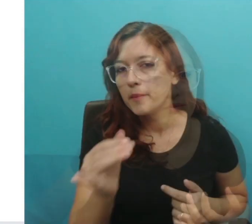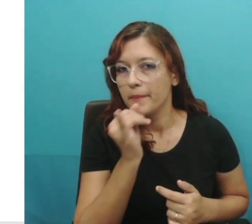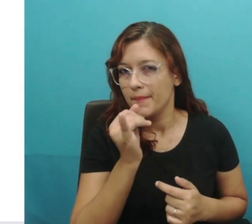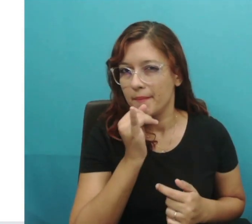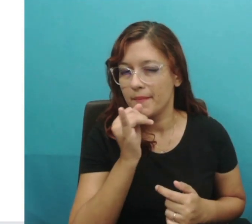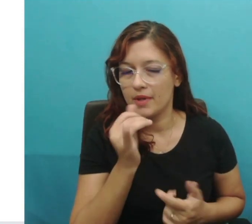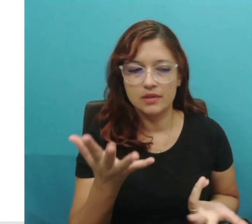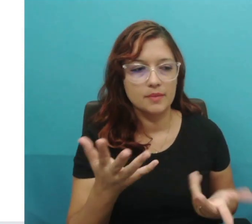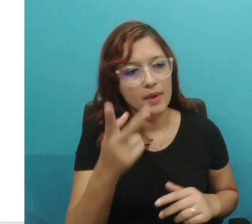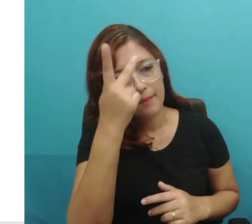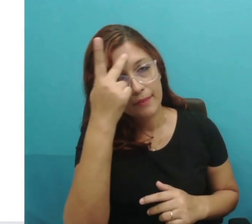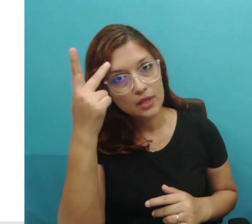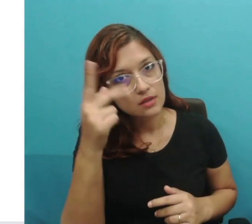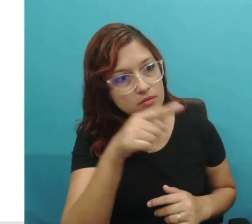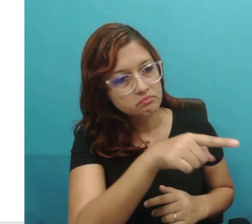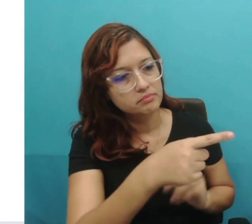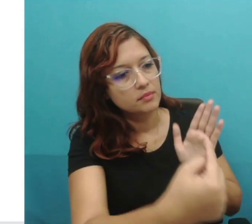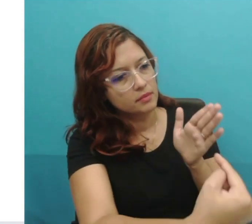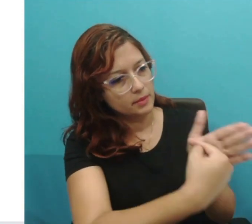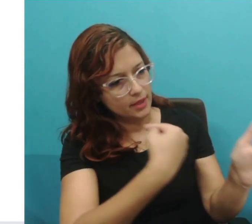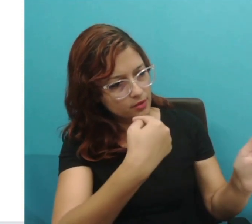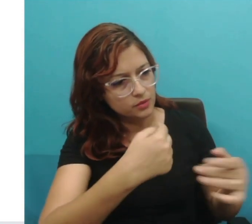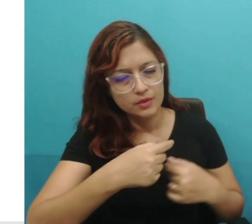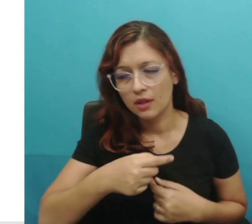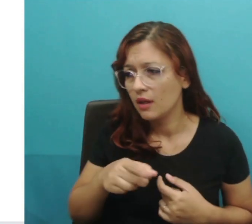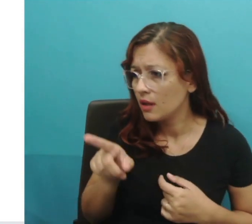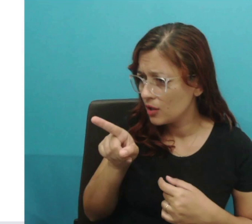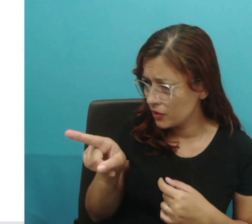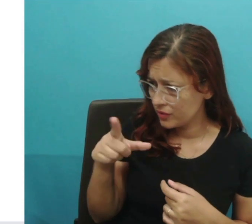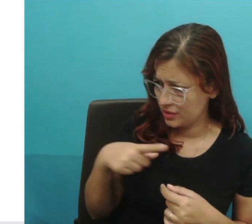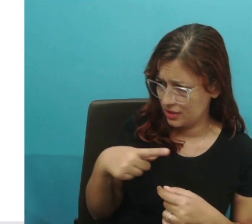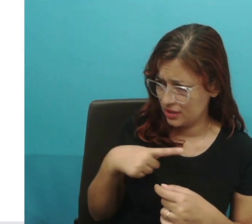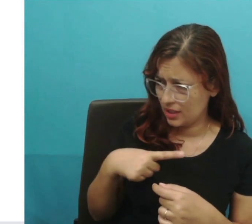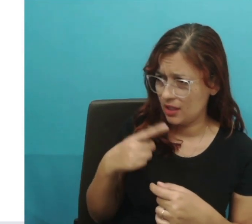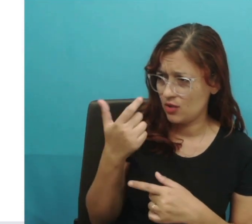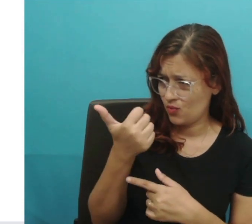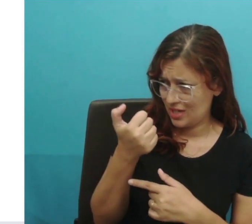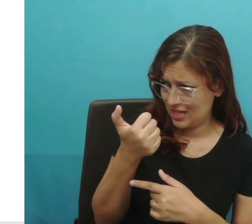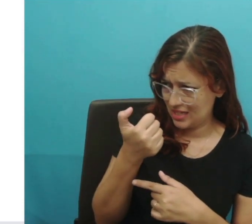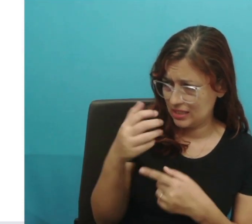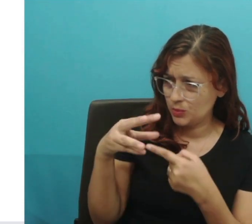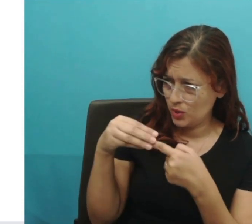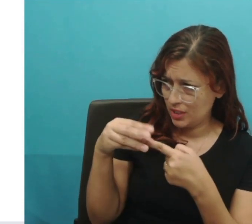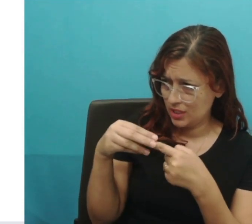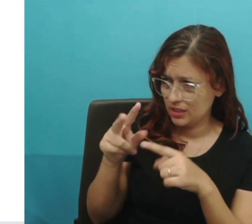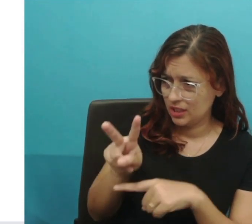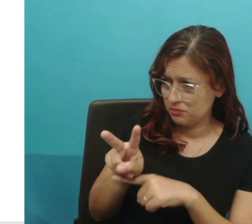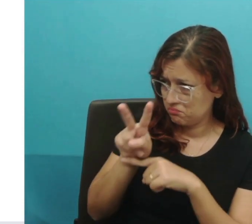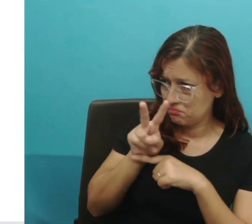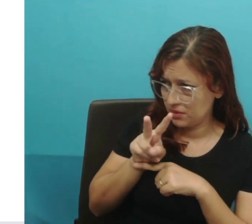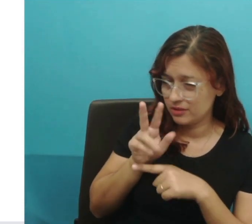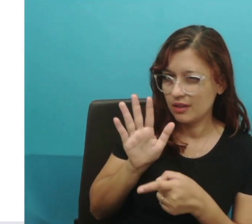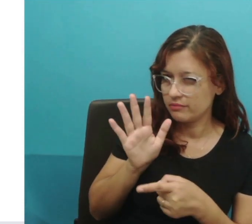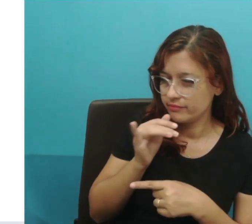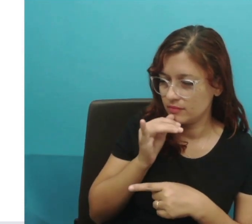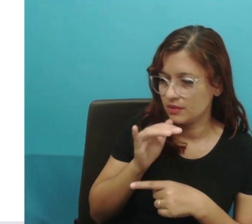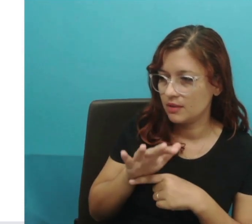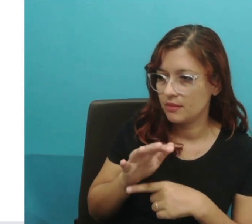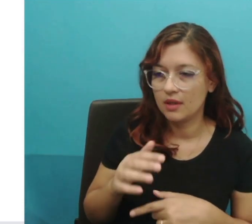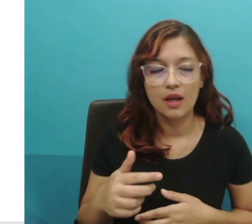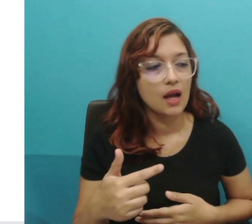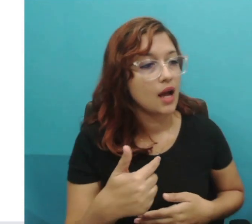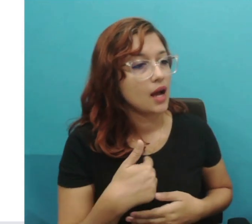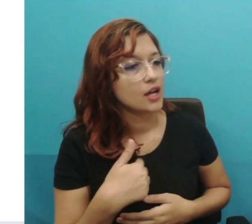Mas veja outro exemplo. A pessoa lá me pergunta: você tem uma caneta para